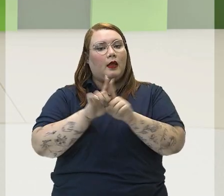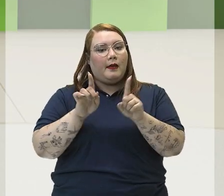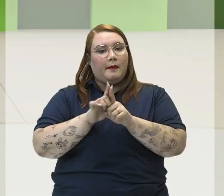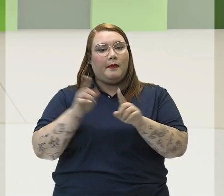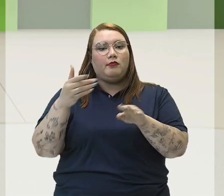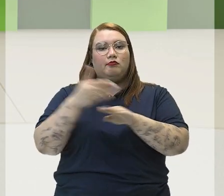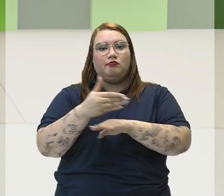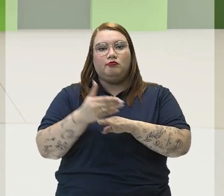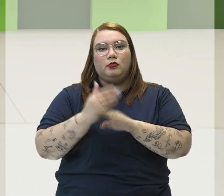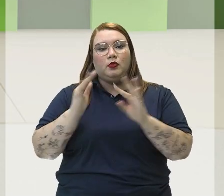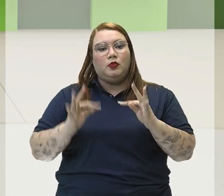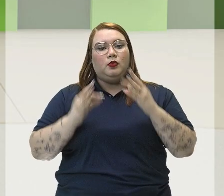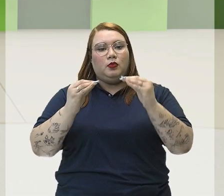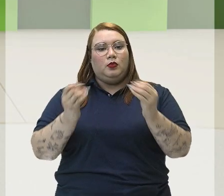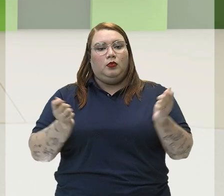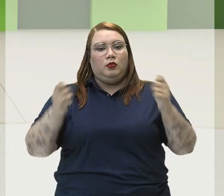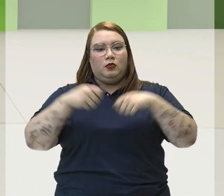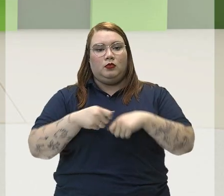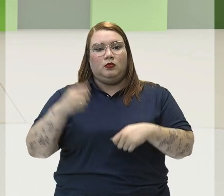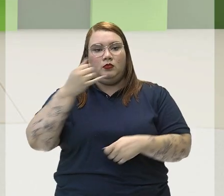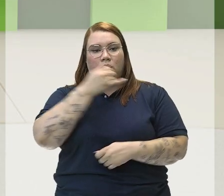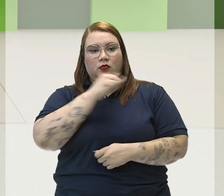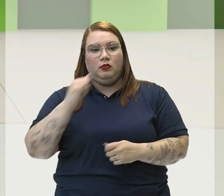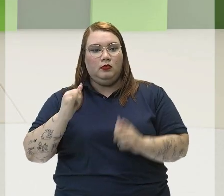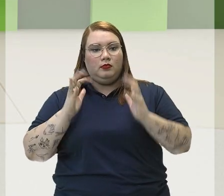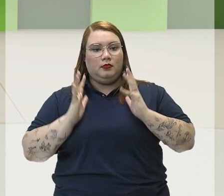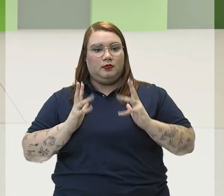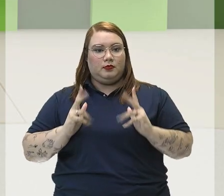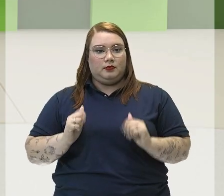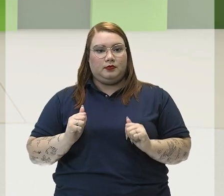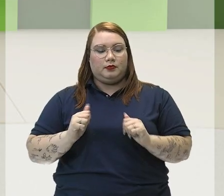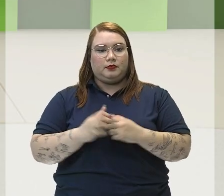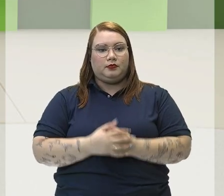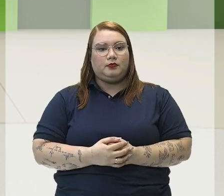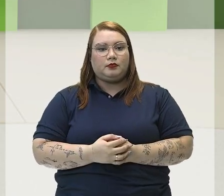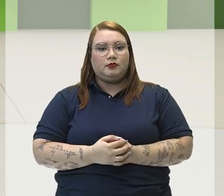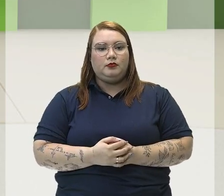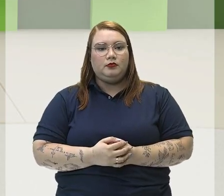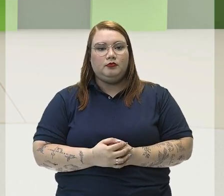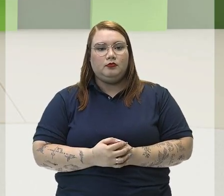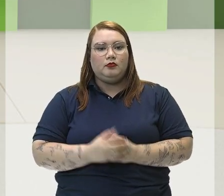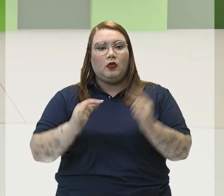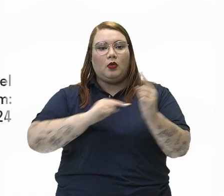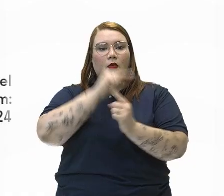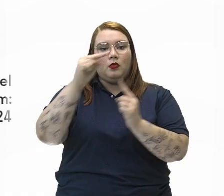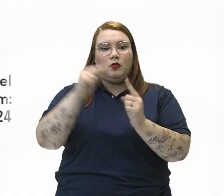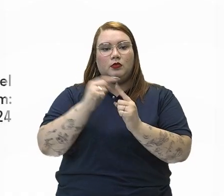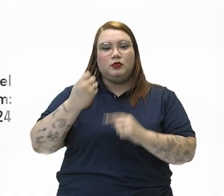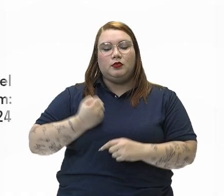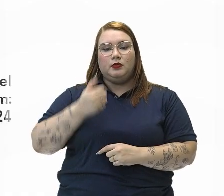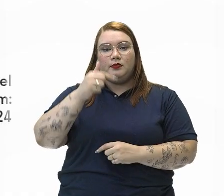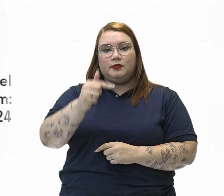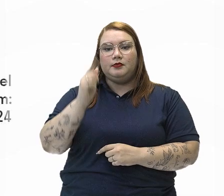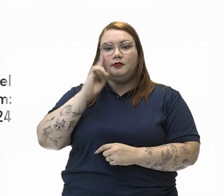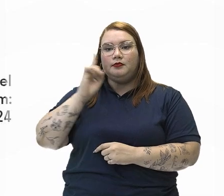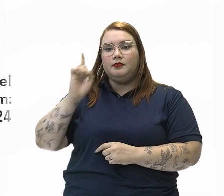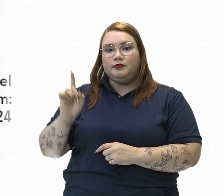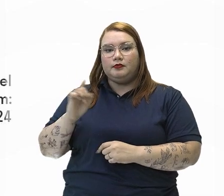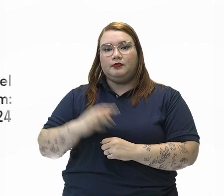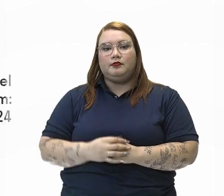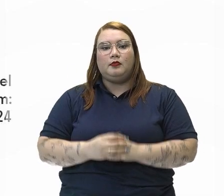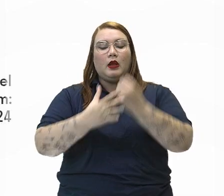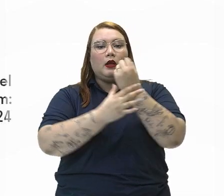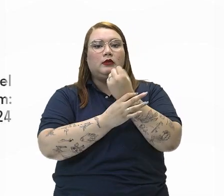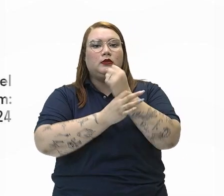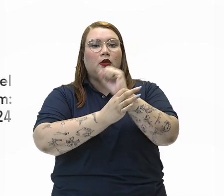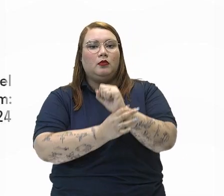todos possam ter acesso à energia que seja limpa. Olha só o que diz o objetivo 7.